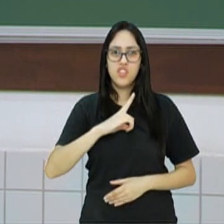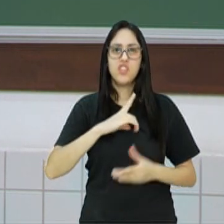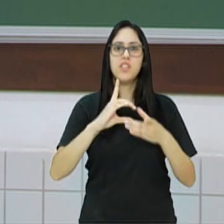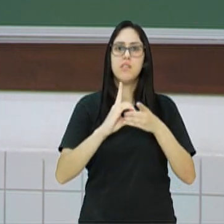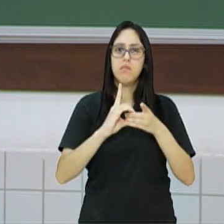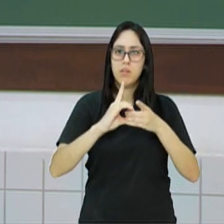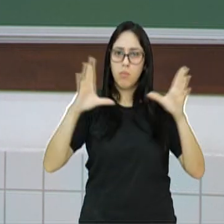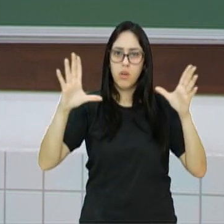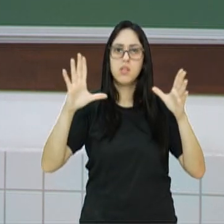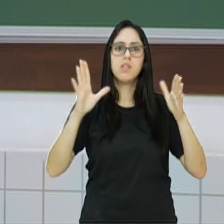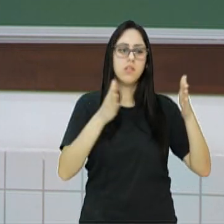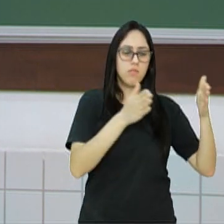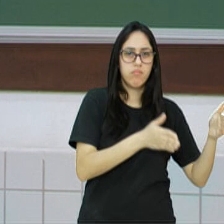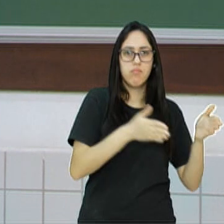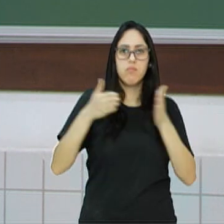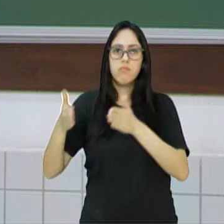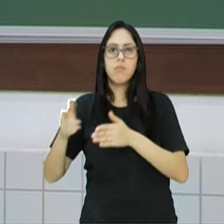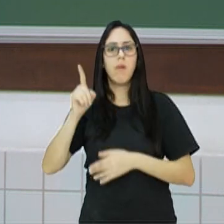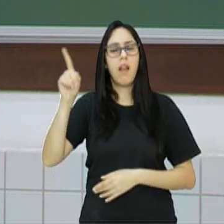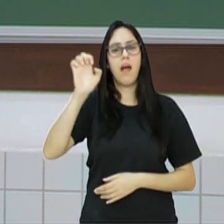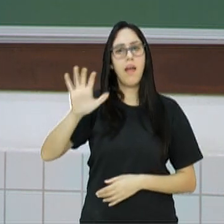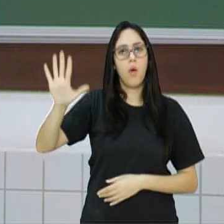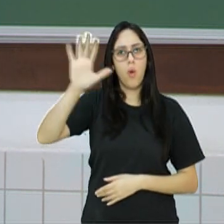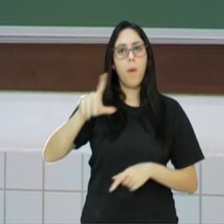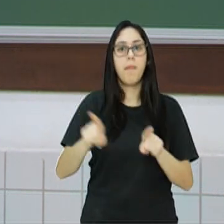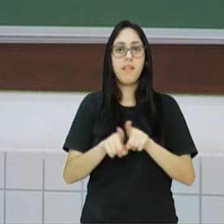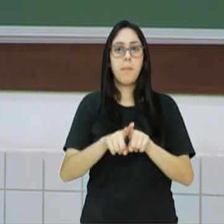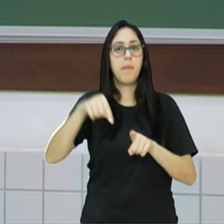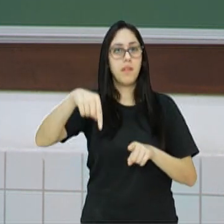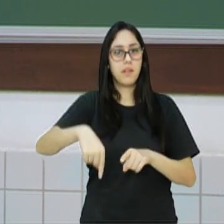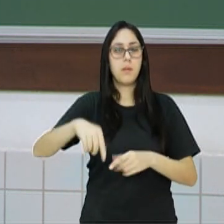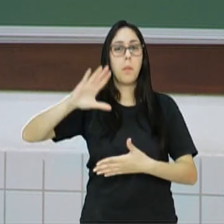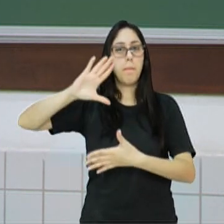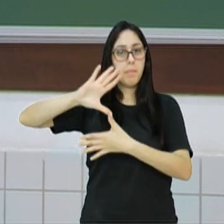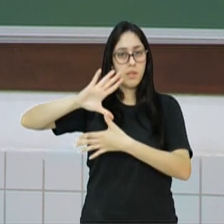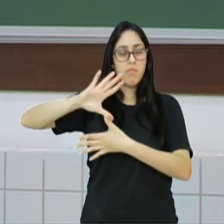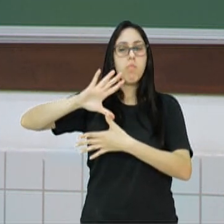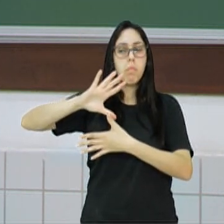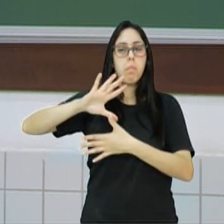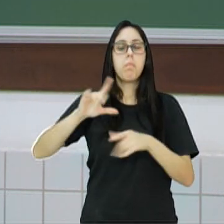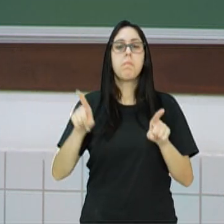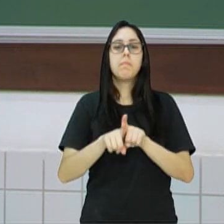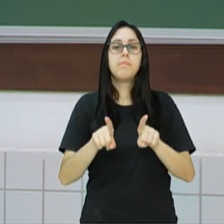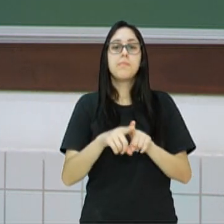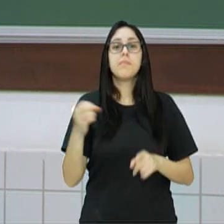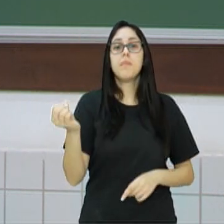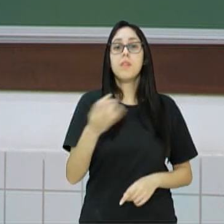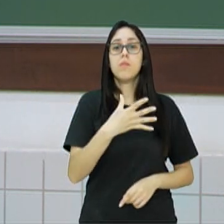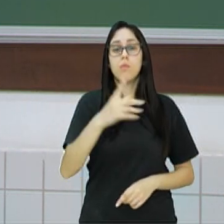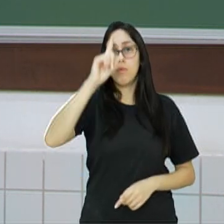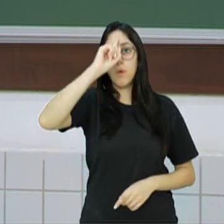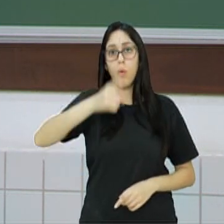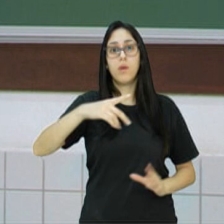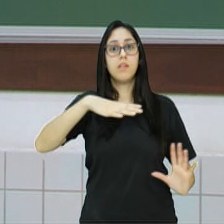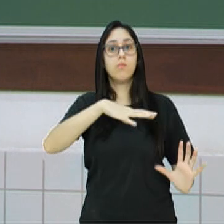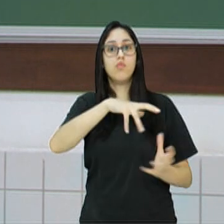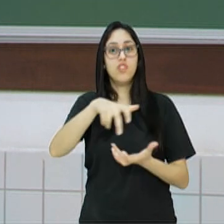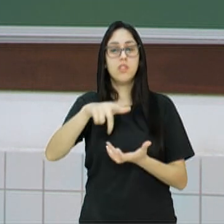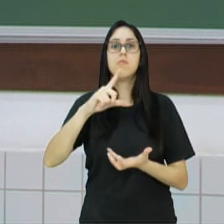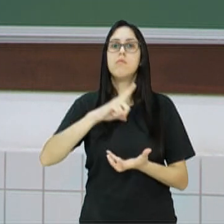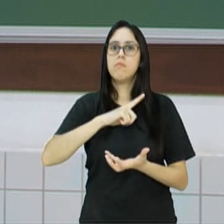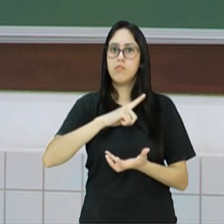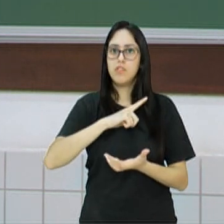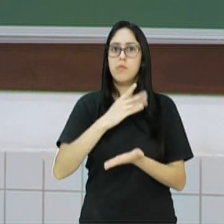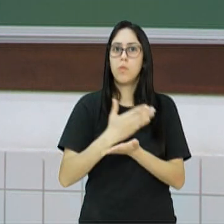né? Nas democracias da Europa, aqui na América, e as características dessa nova ordem mundial com a ascensão